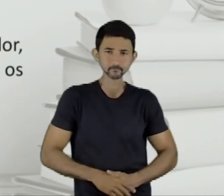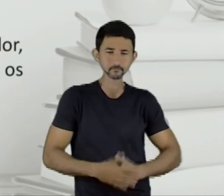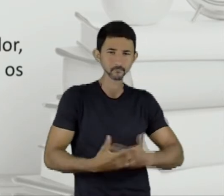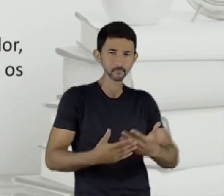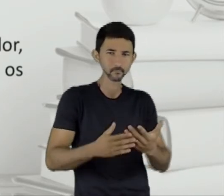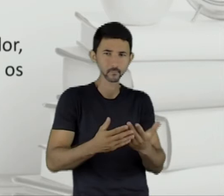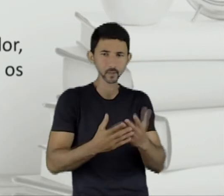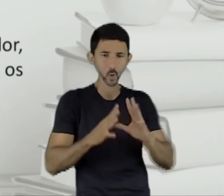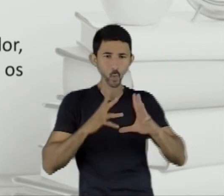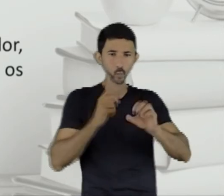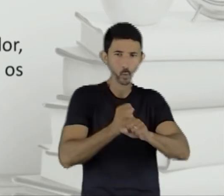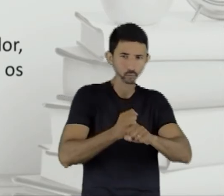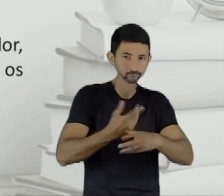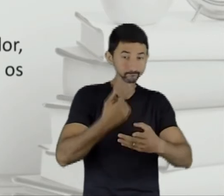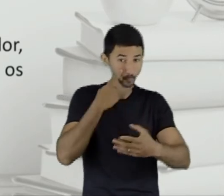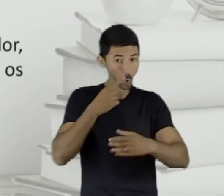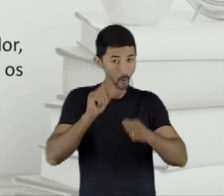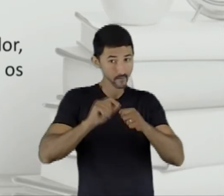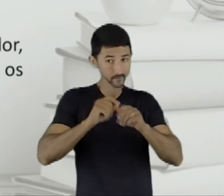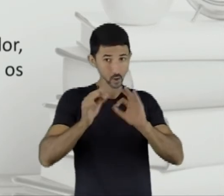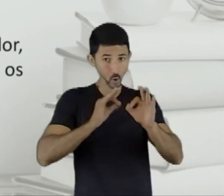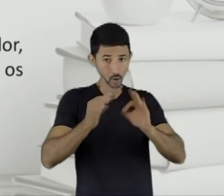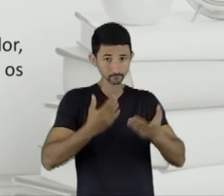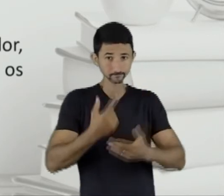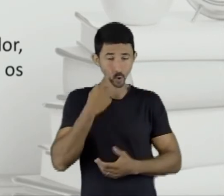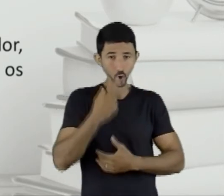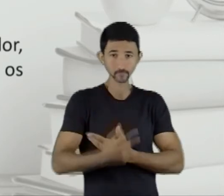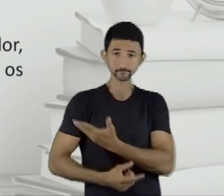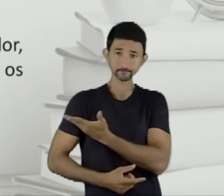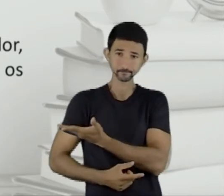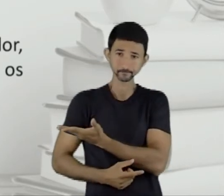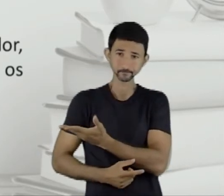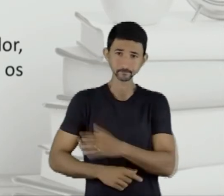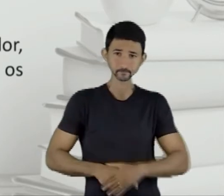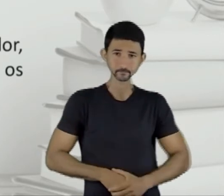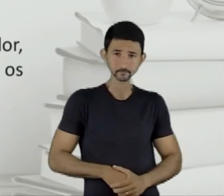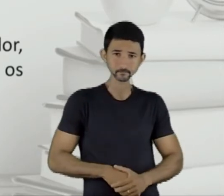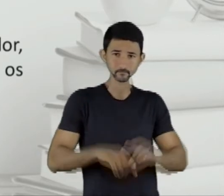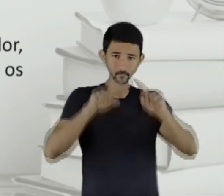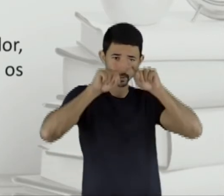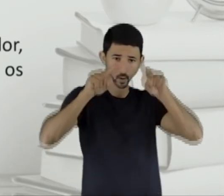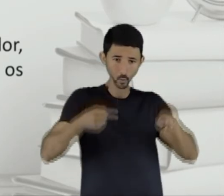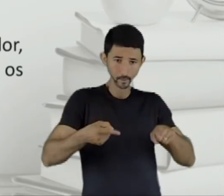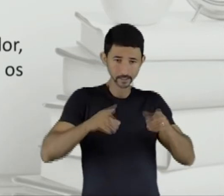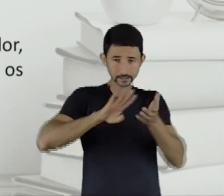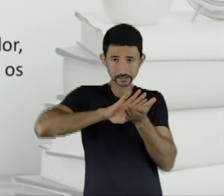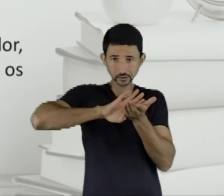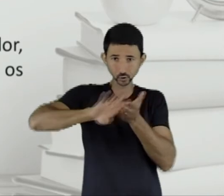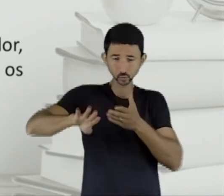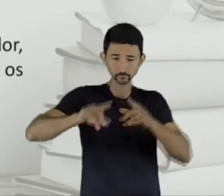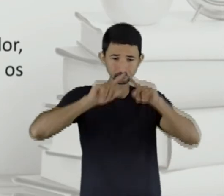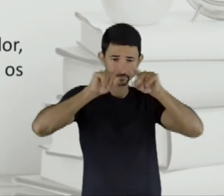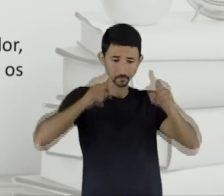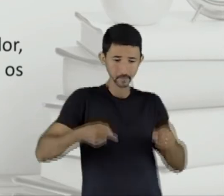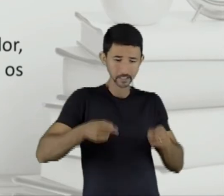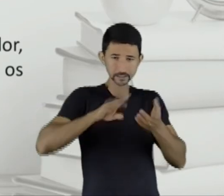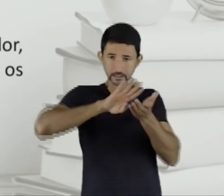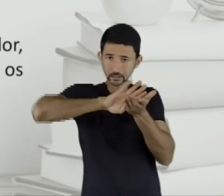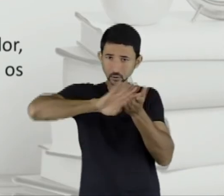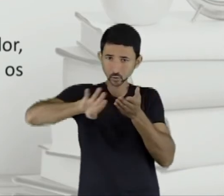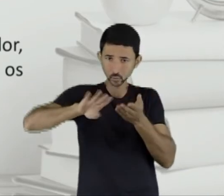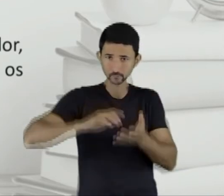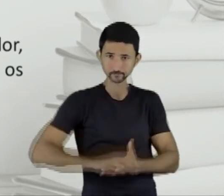assim, com tudo, não é? Então aqui eu tenho que eliminar esse parênteses, como a gente trabalha no sexto ano.